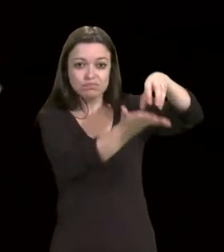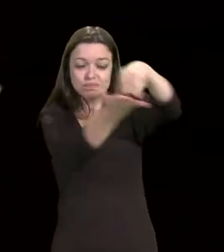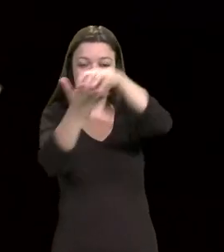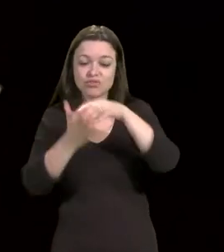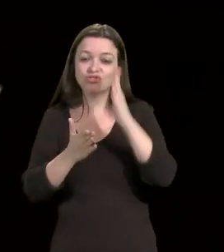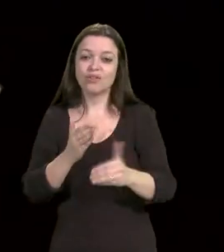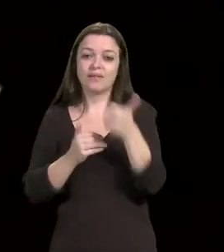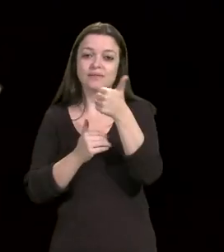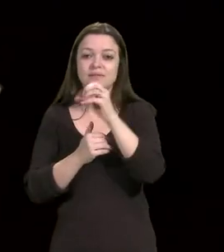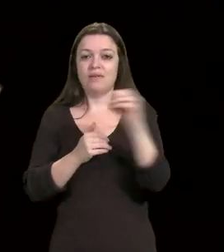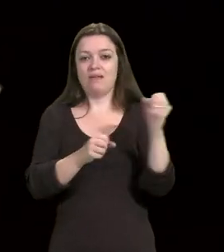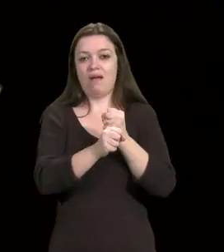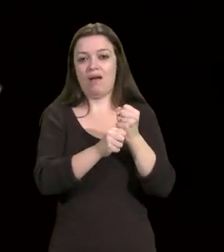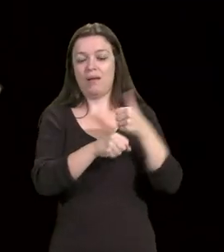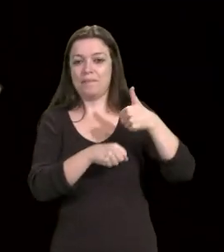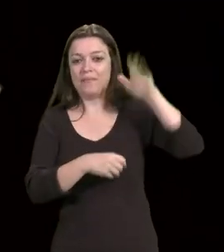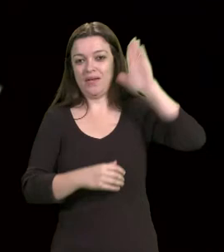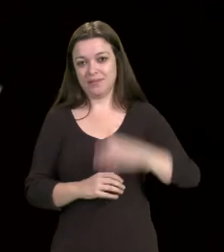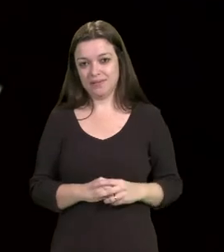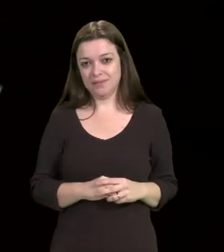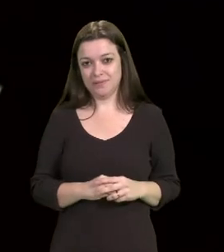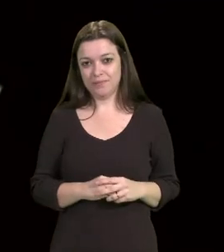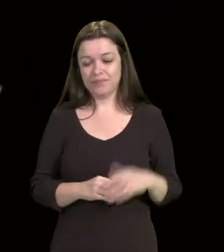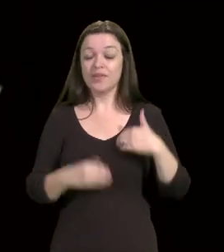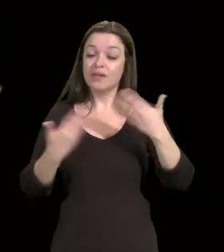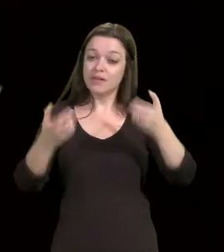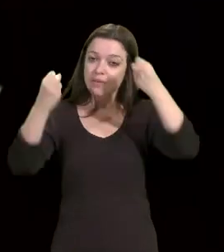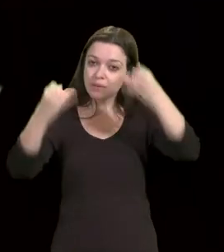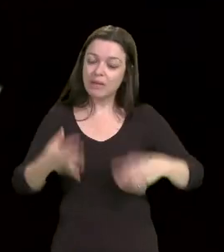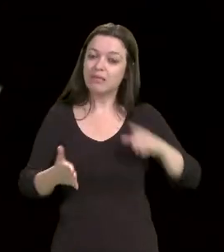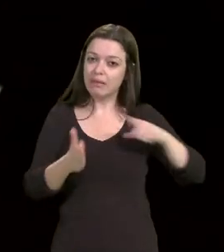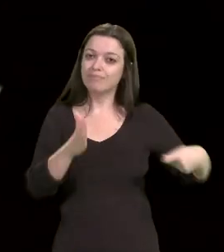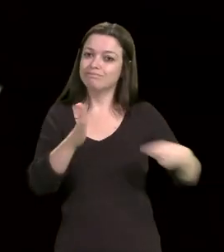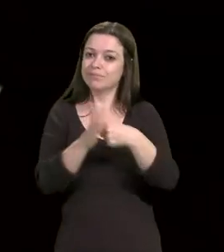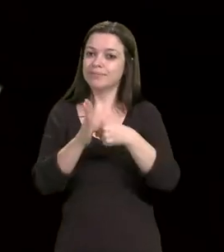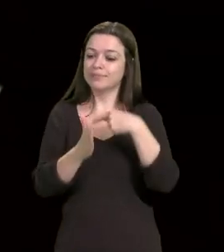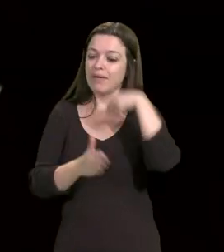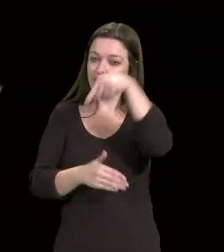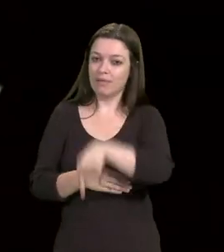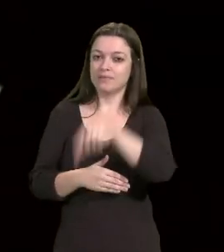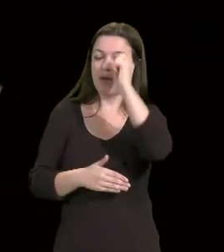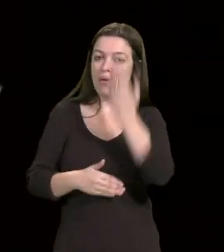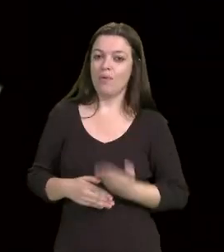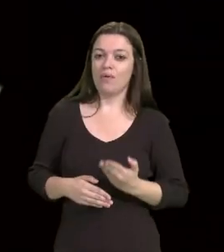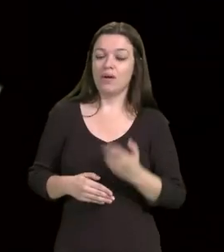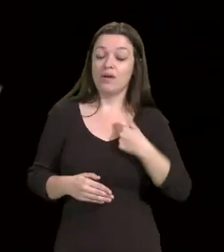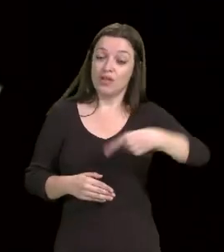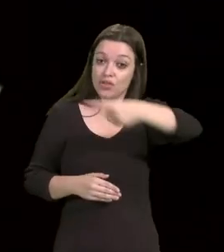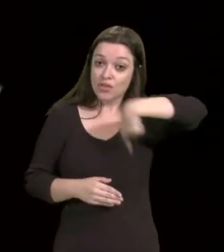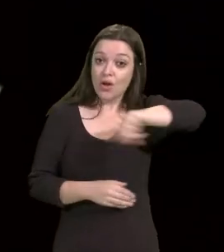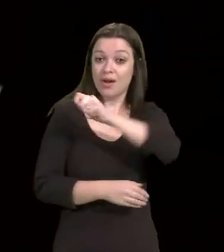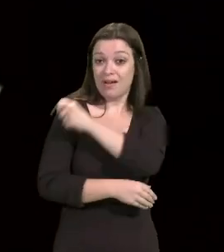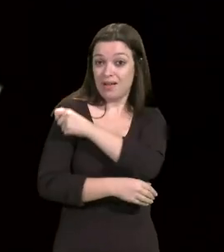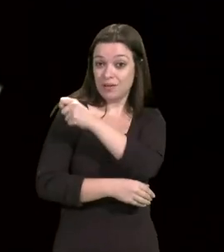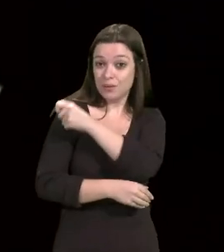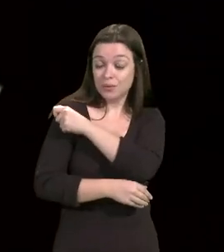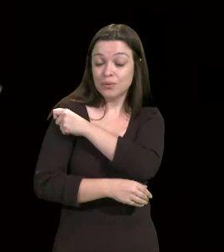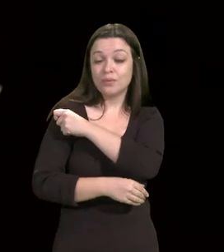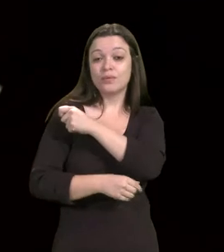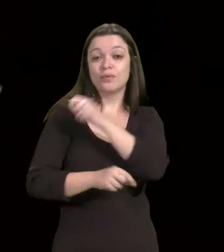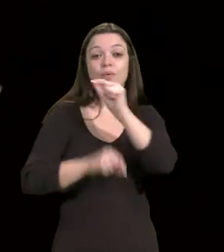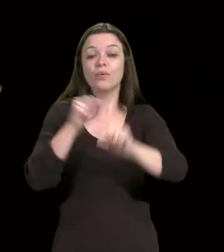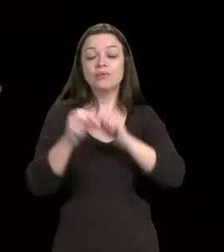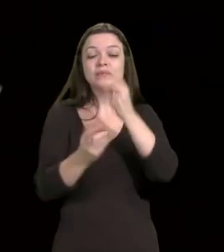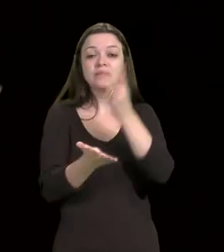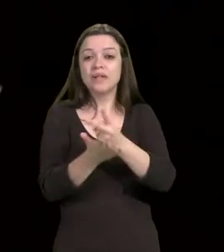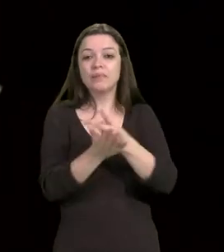100 anos. E é essa alma que vem sendo atacada nos últimos tempos. E nós, estudantes, temos sido